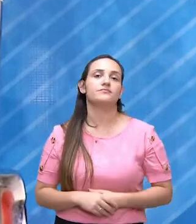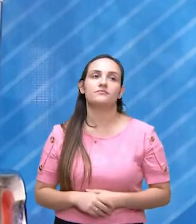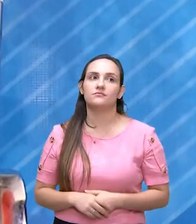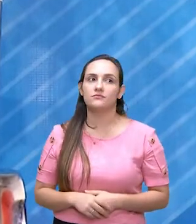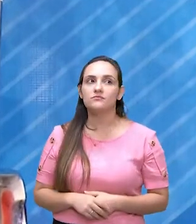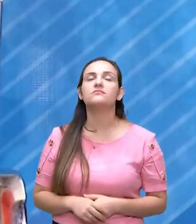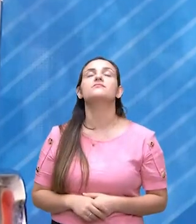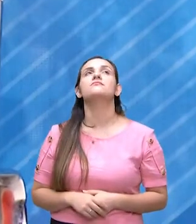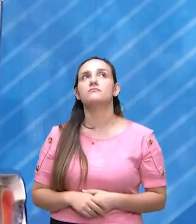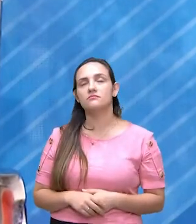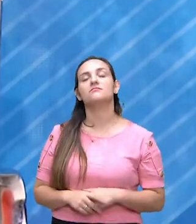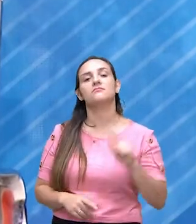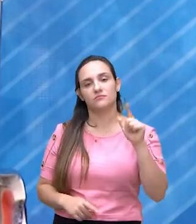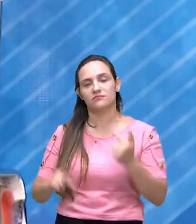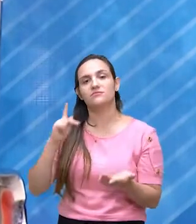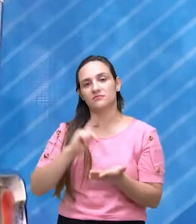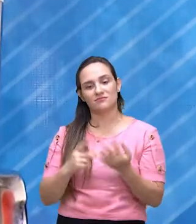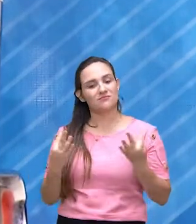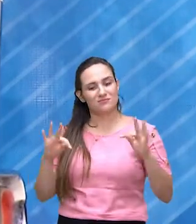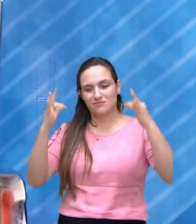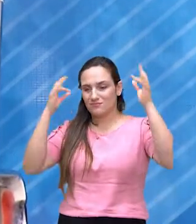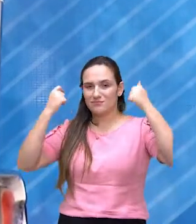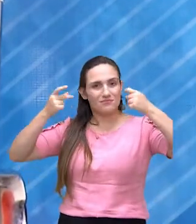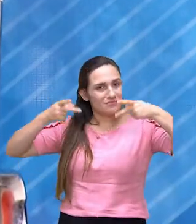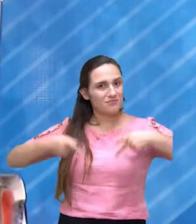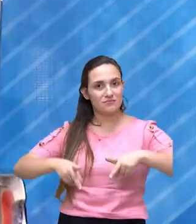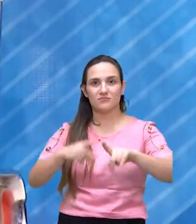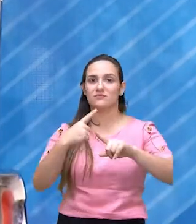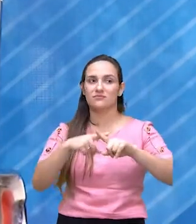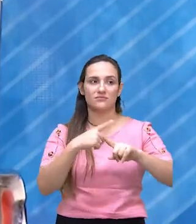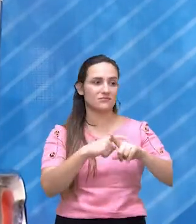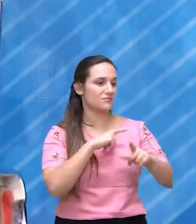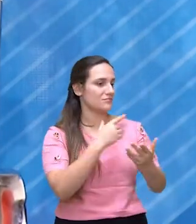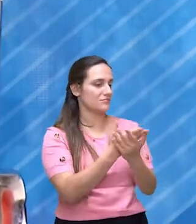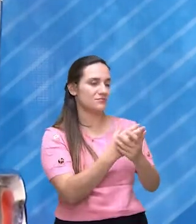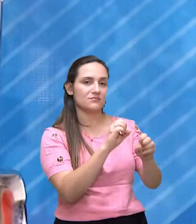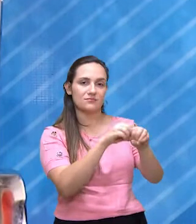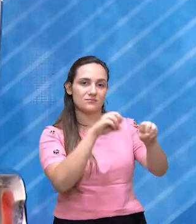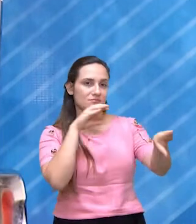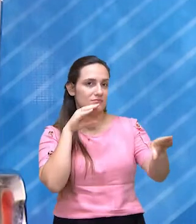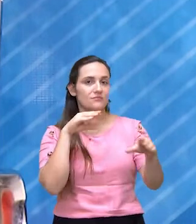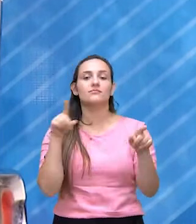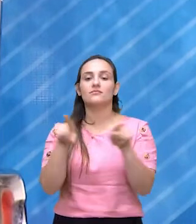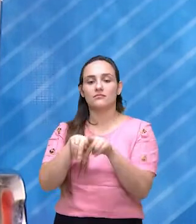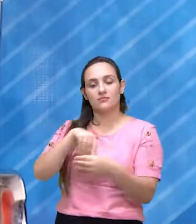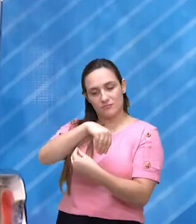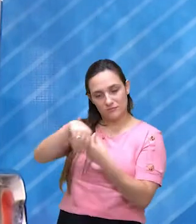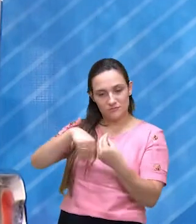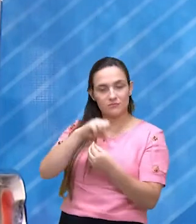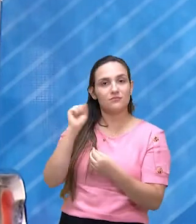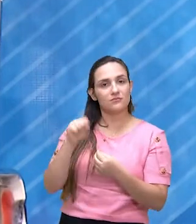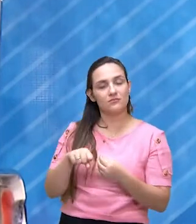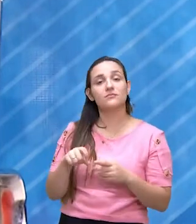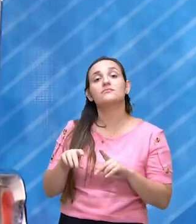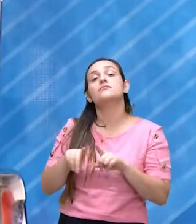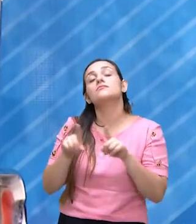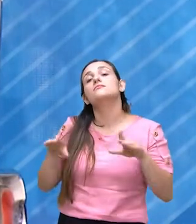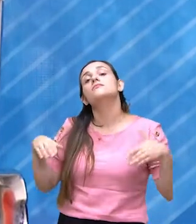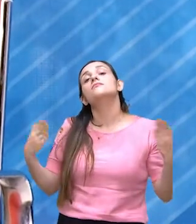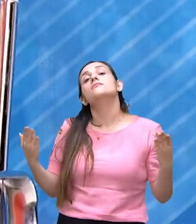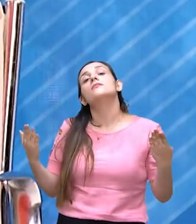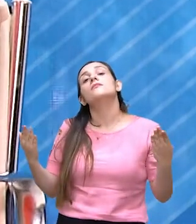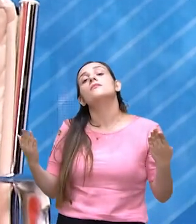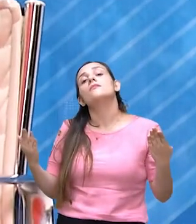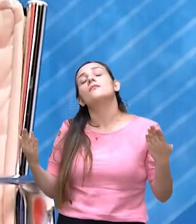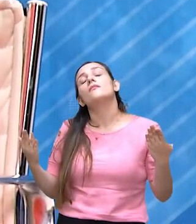a tecnologia veio para ficar e se formato de aula distância esse formato híbrido também